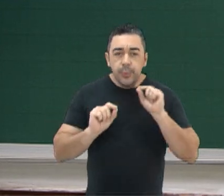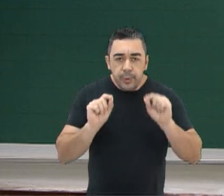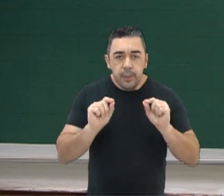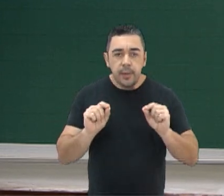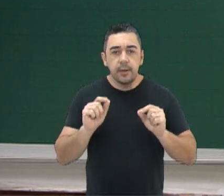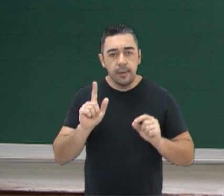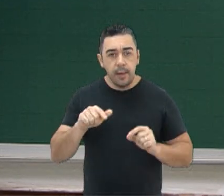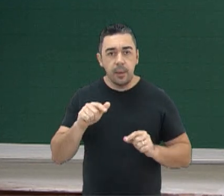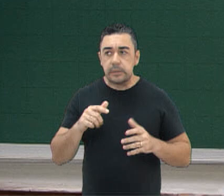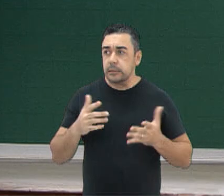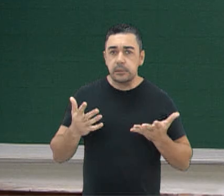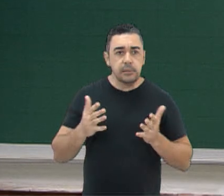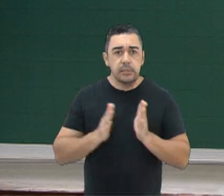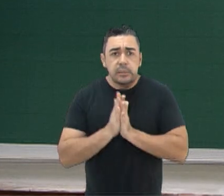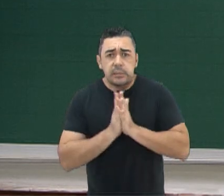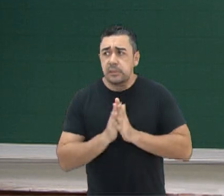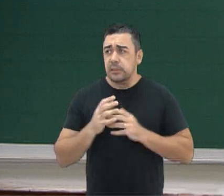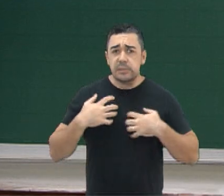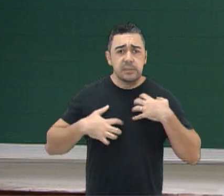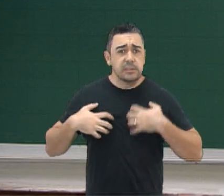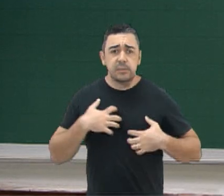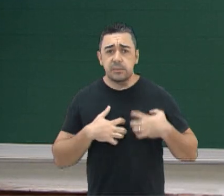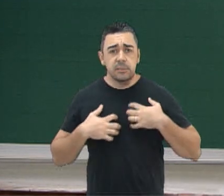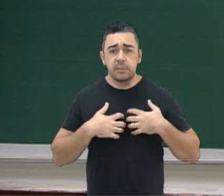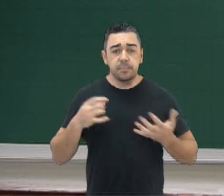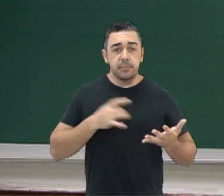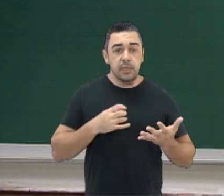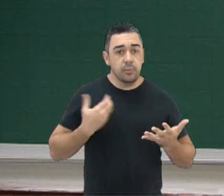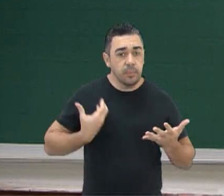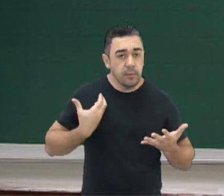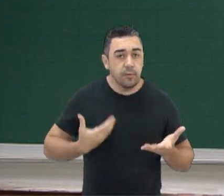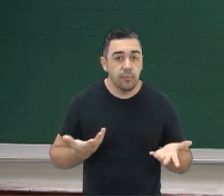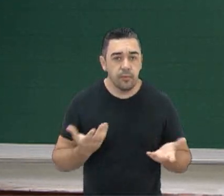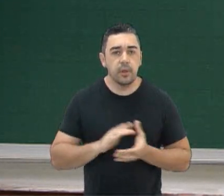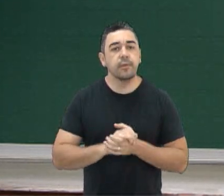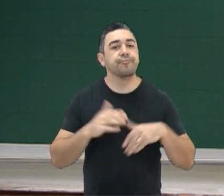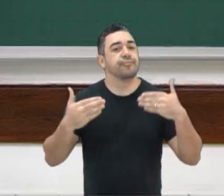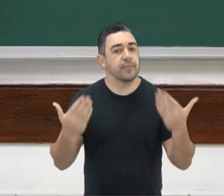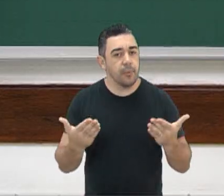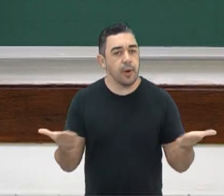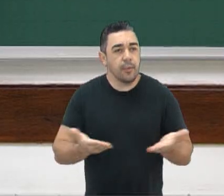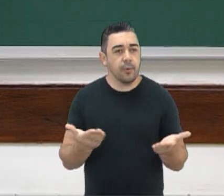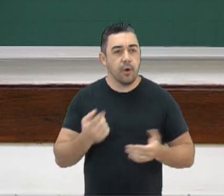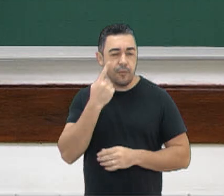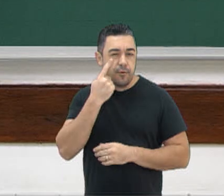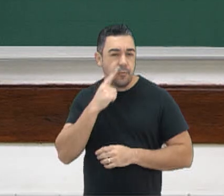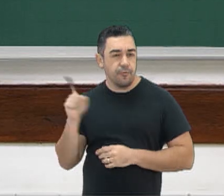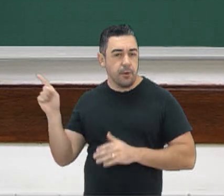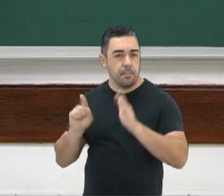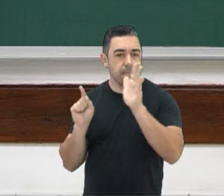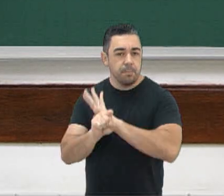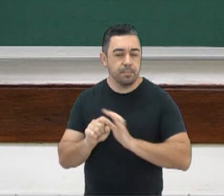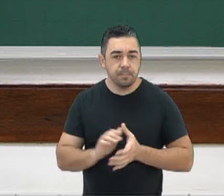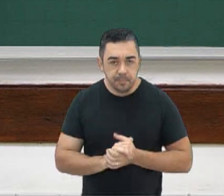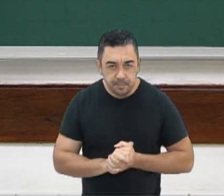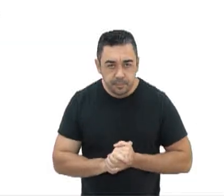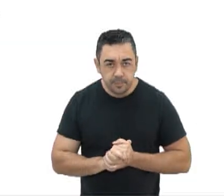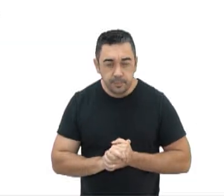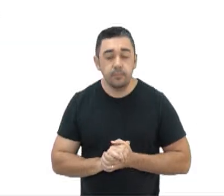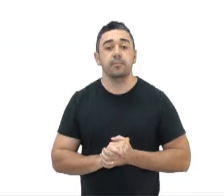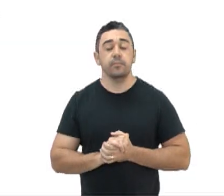de desespero, de angústia, de pânico. Então, vamos para esse quiz.